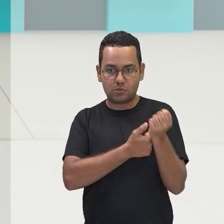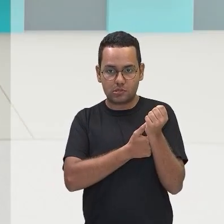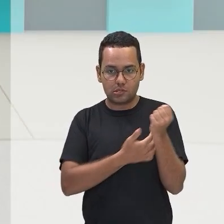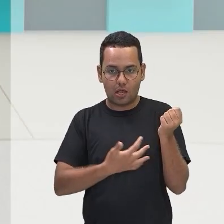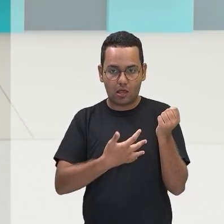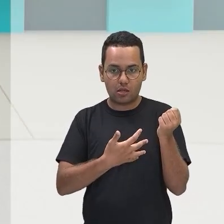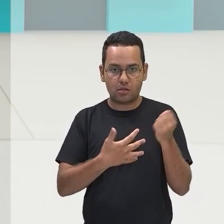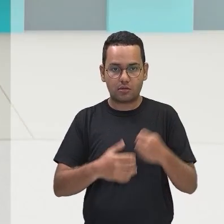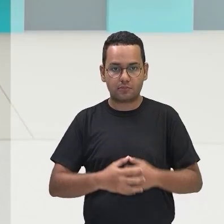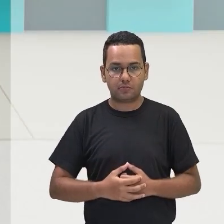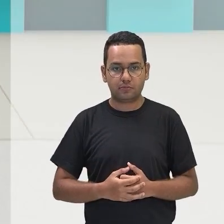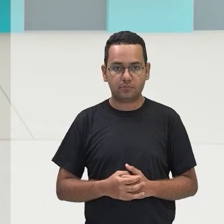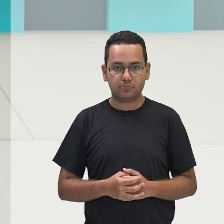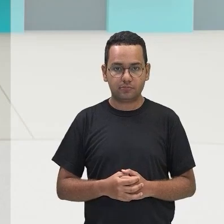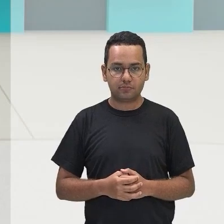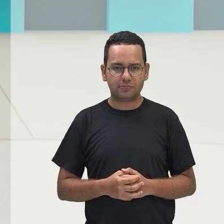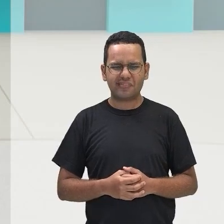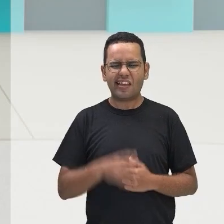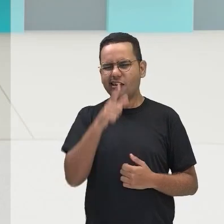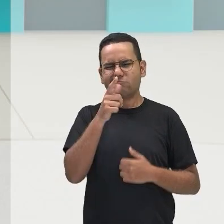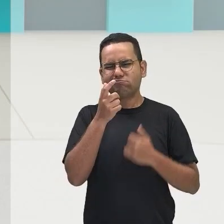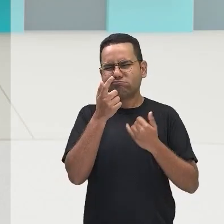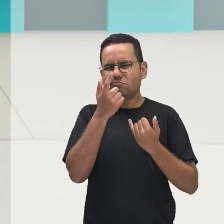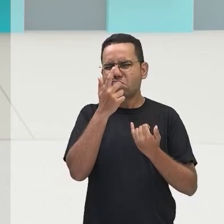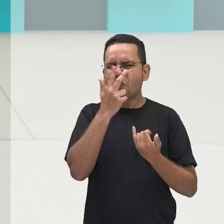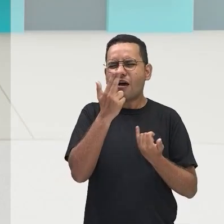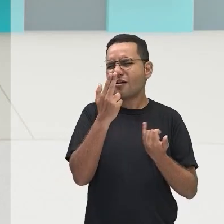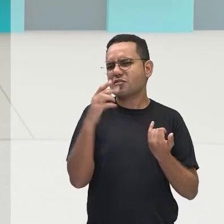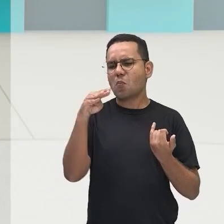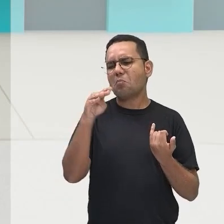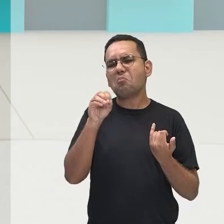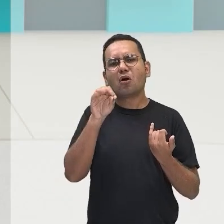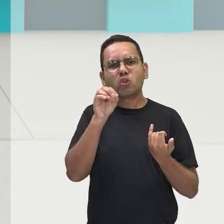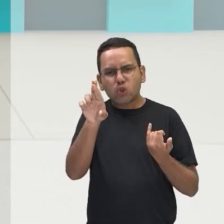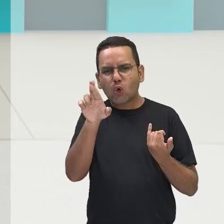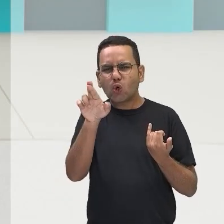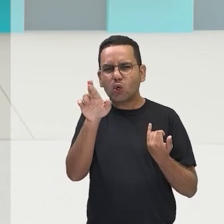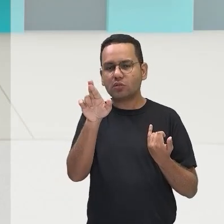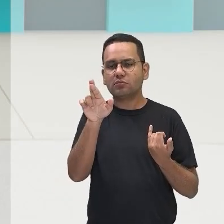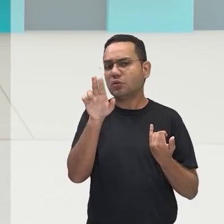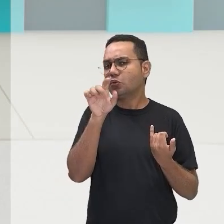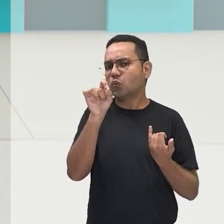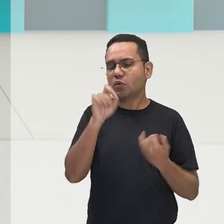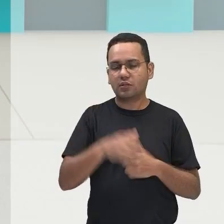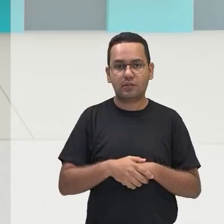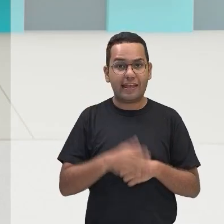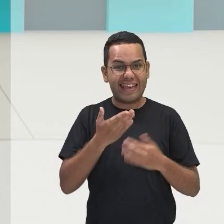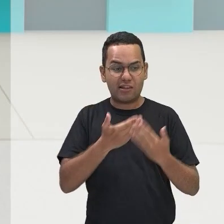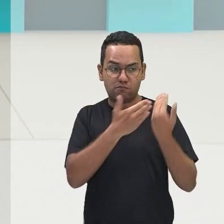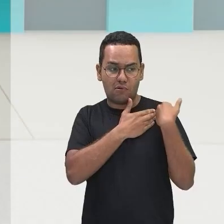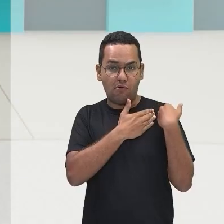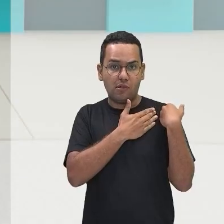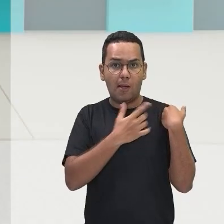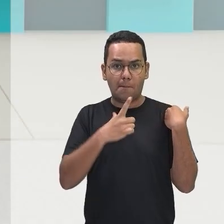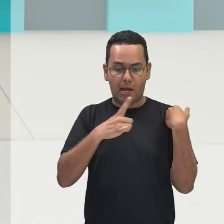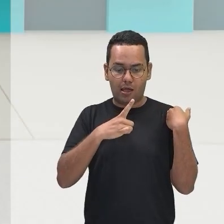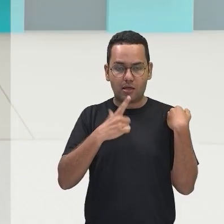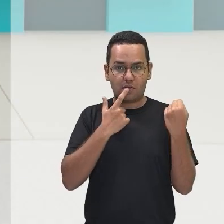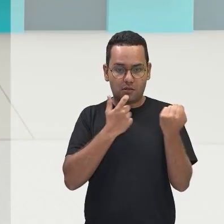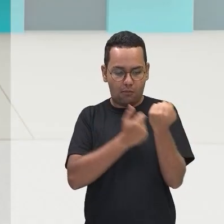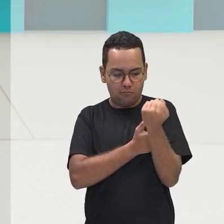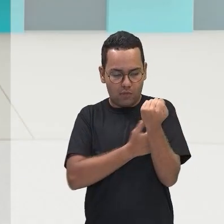É o motor aí principal desse sistema, tá, gente? Para garantir que chegue sangue em todo o seu